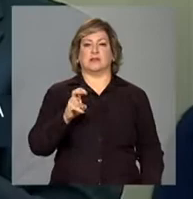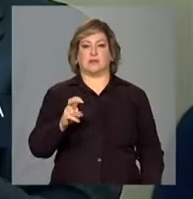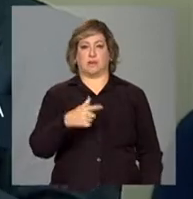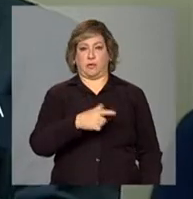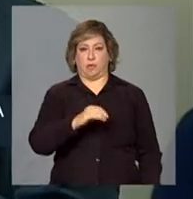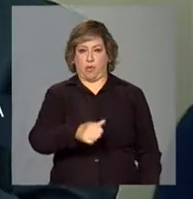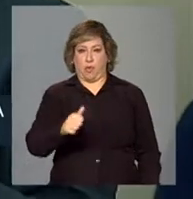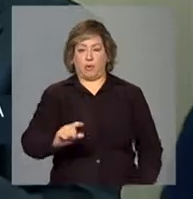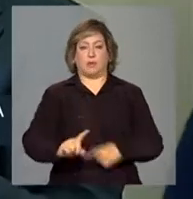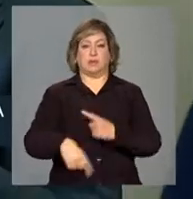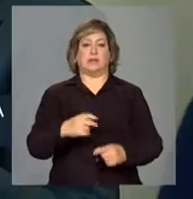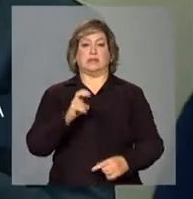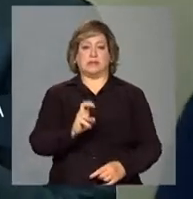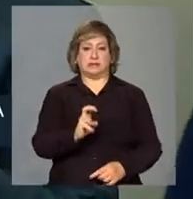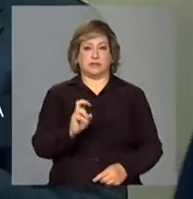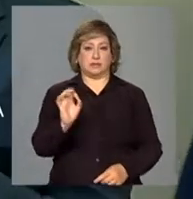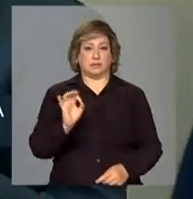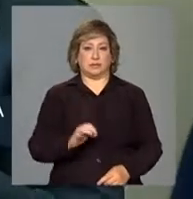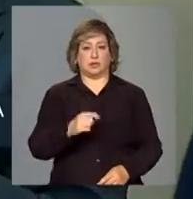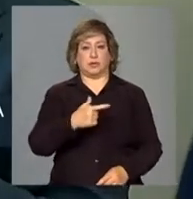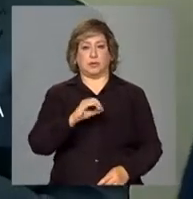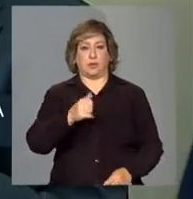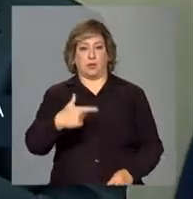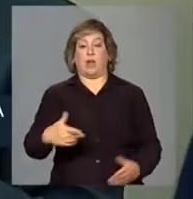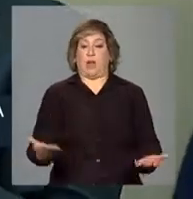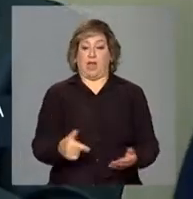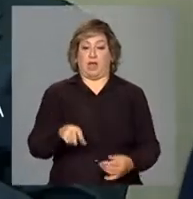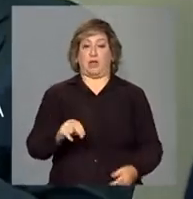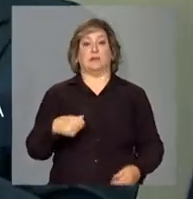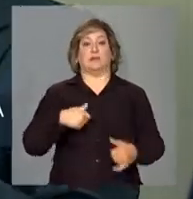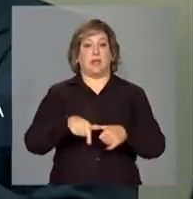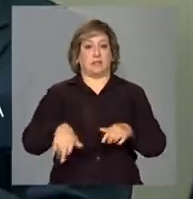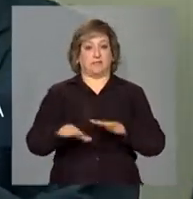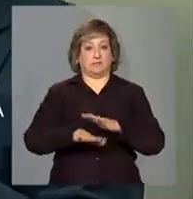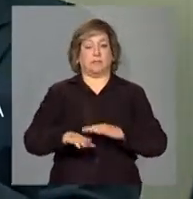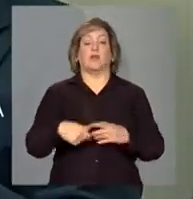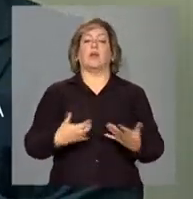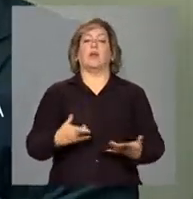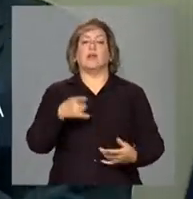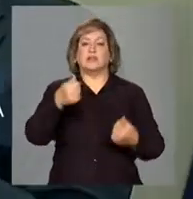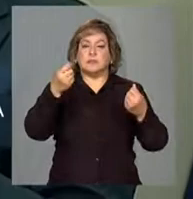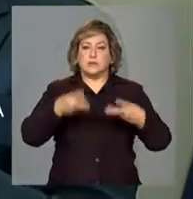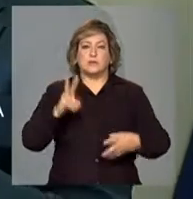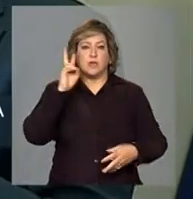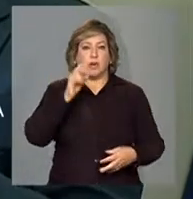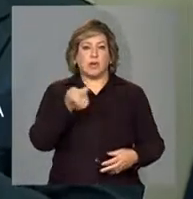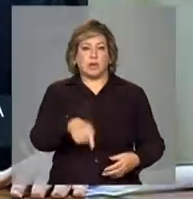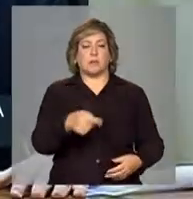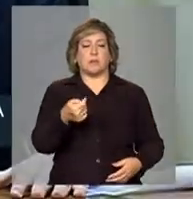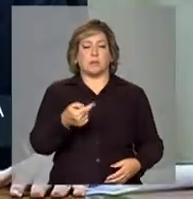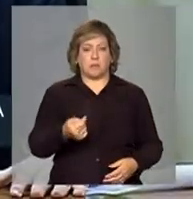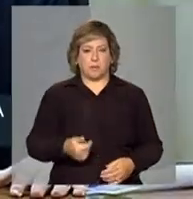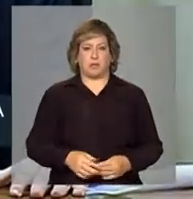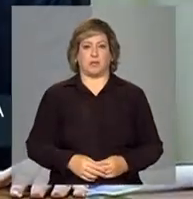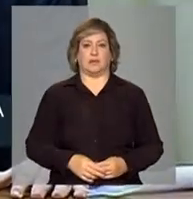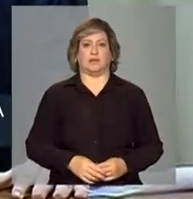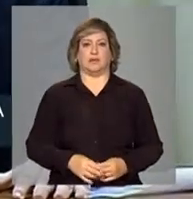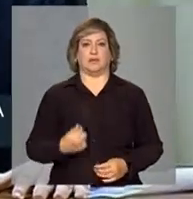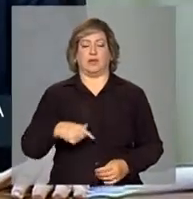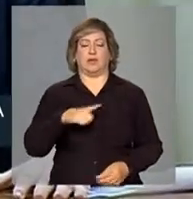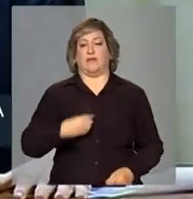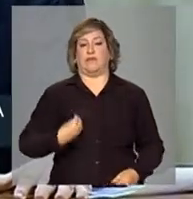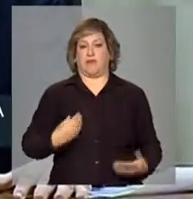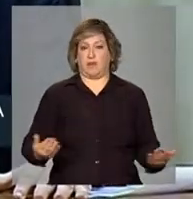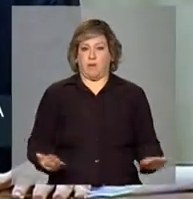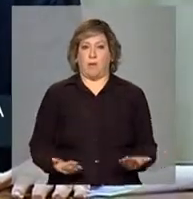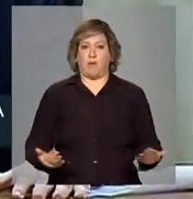2011 5 e 9 em 2012 esse ano ela tá nesse patamar que um comentário do senhor sobre ele enfim sobre esse Panorama que